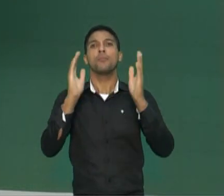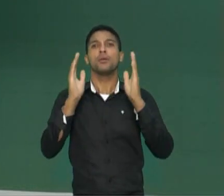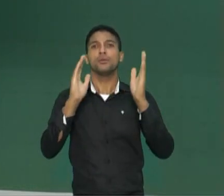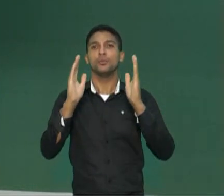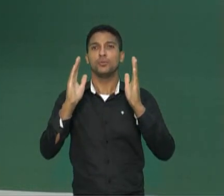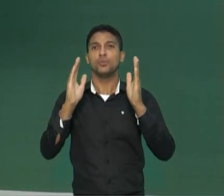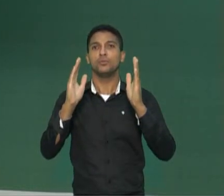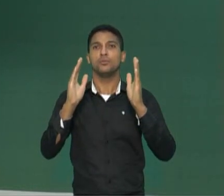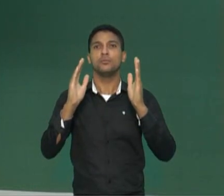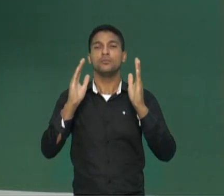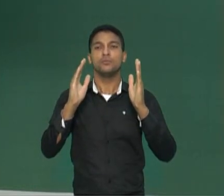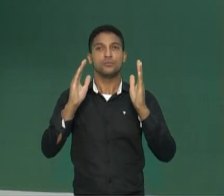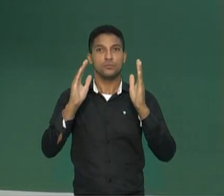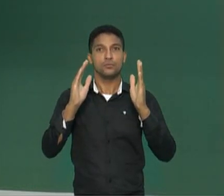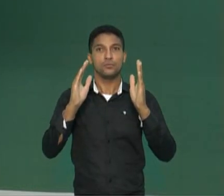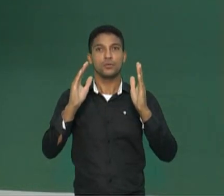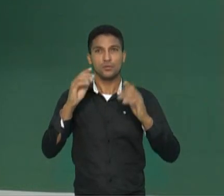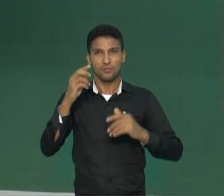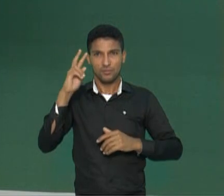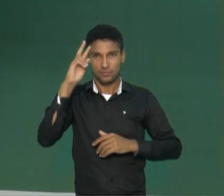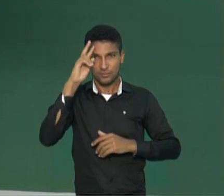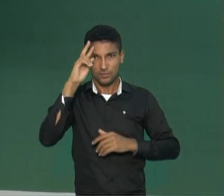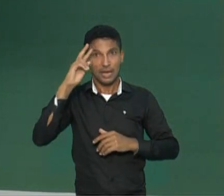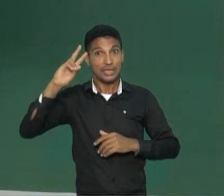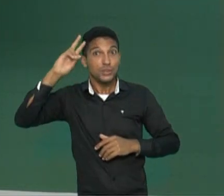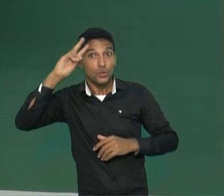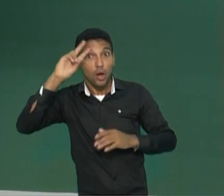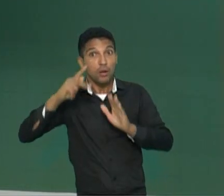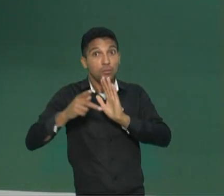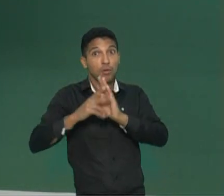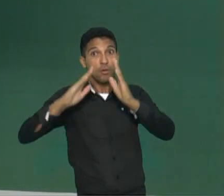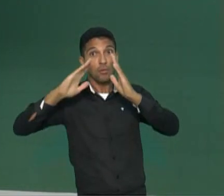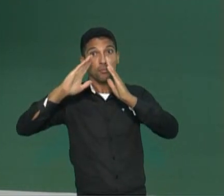né? Nos dutos que serviam